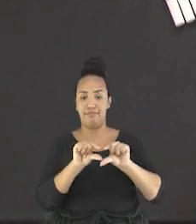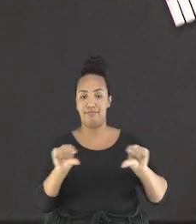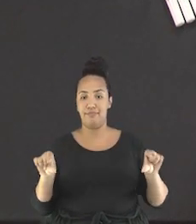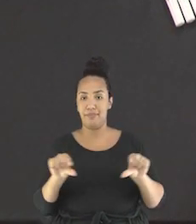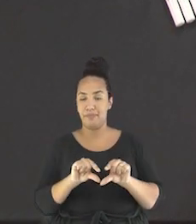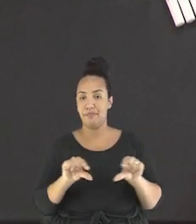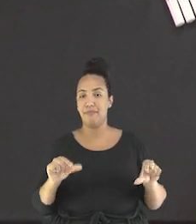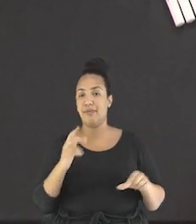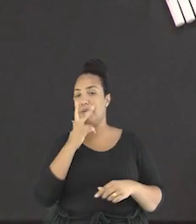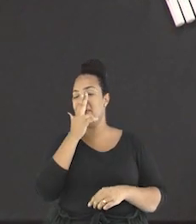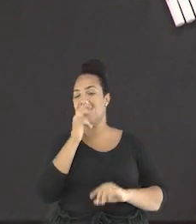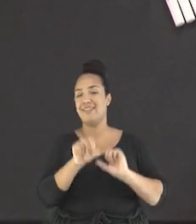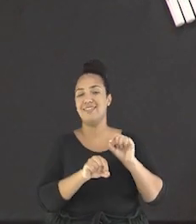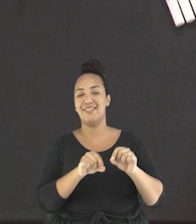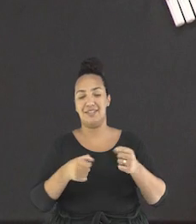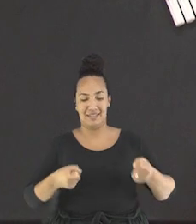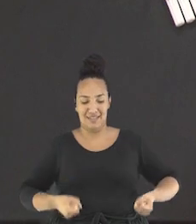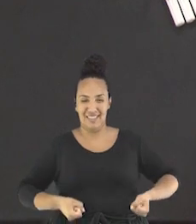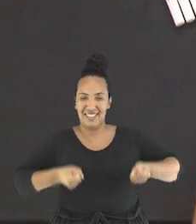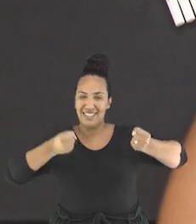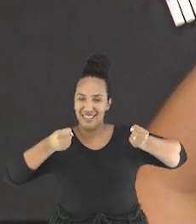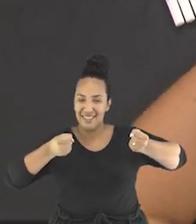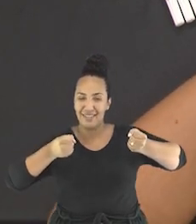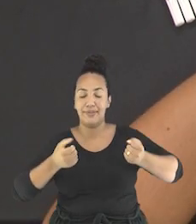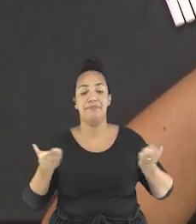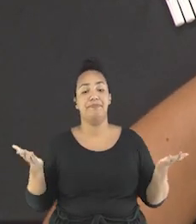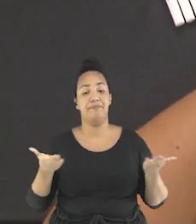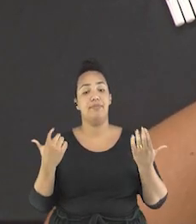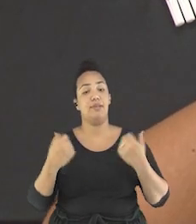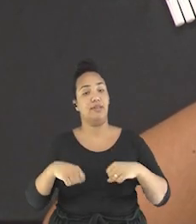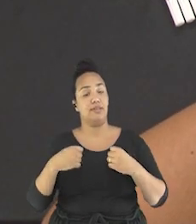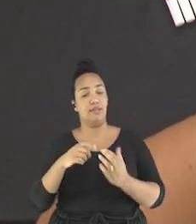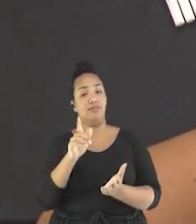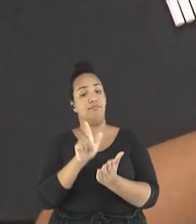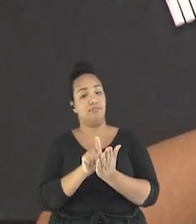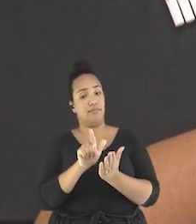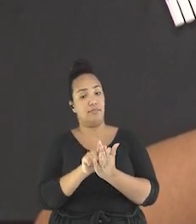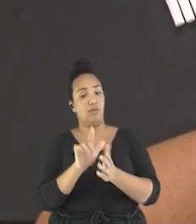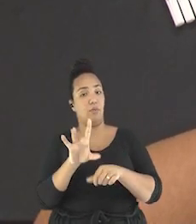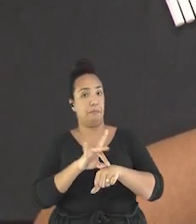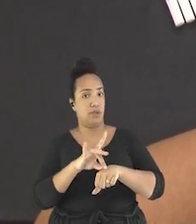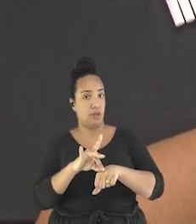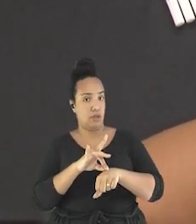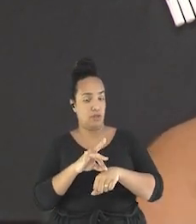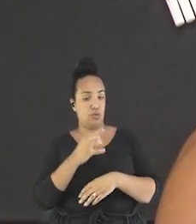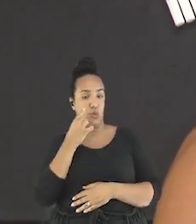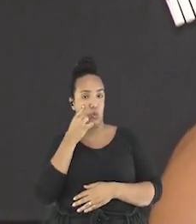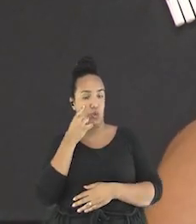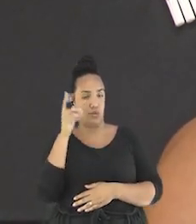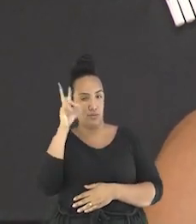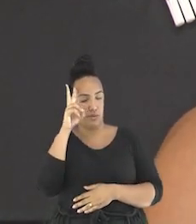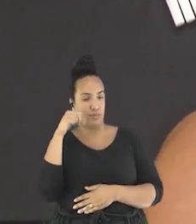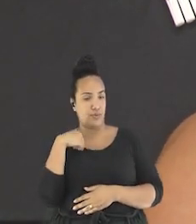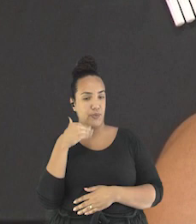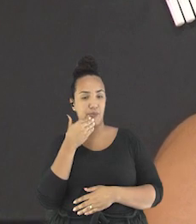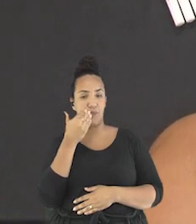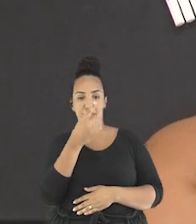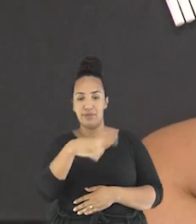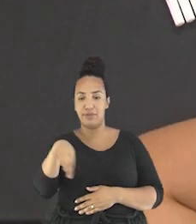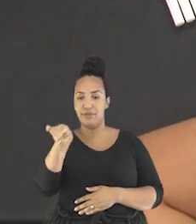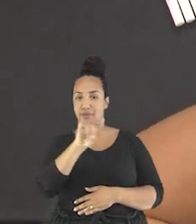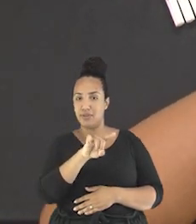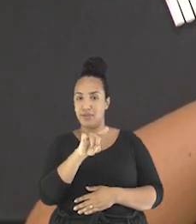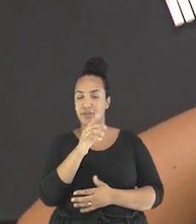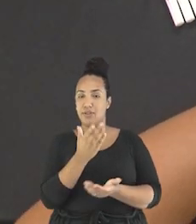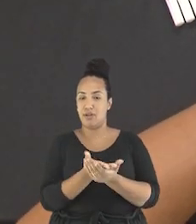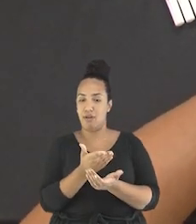são os traçados, que vai imitar como uma cesta indígena. E agora, nós vamos precisar do papel preto, esse papel